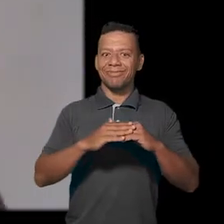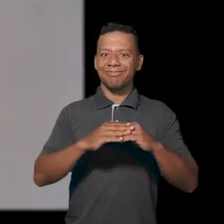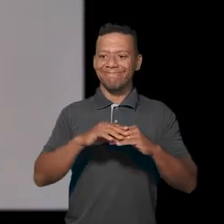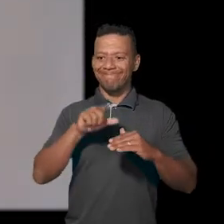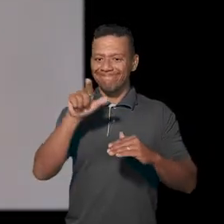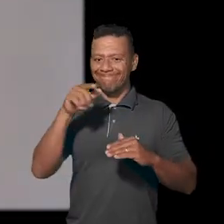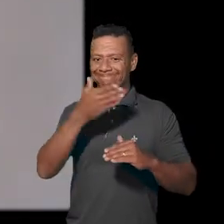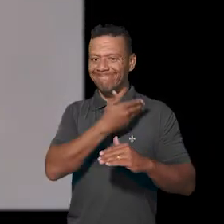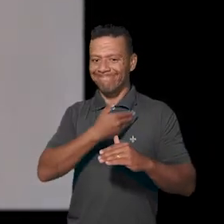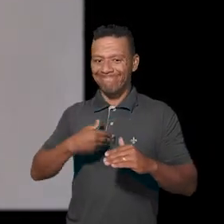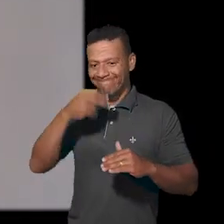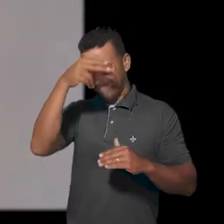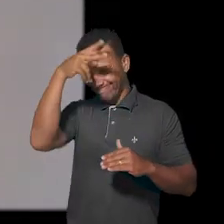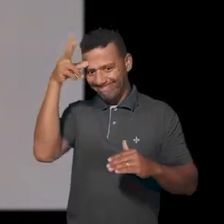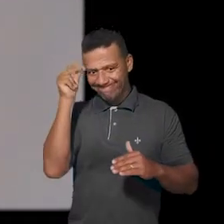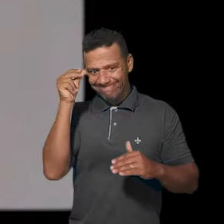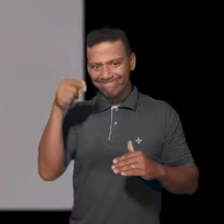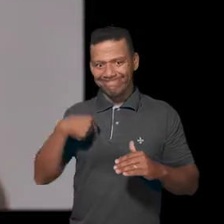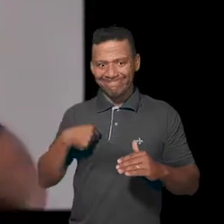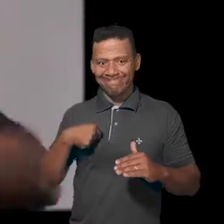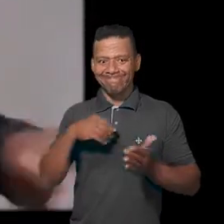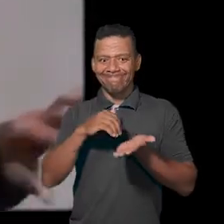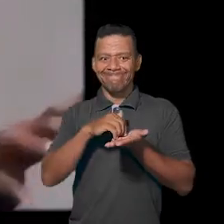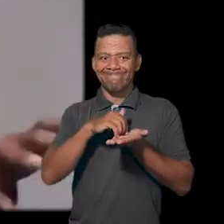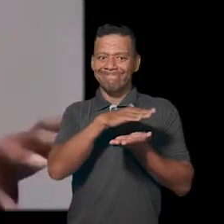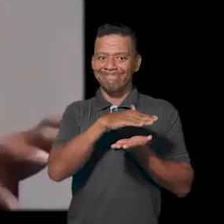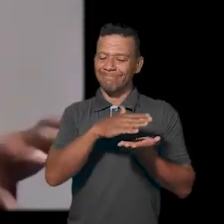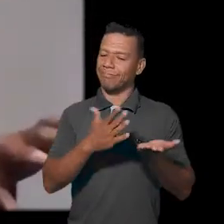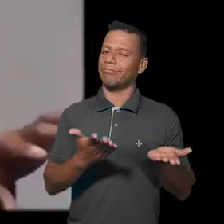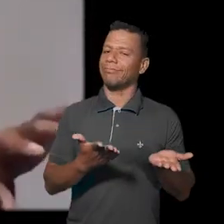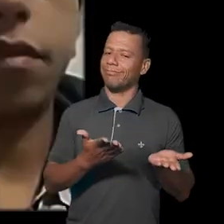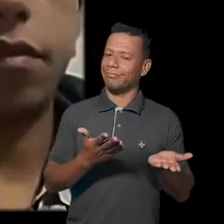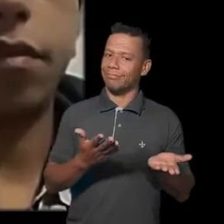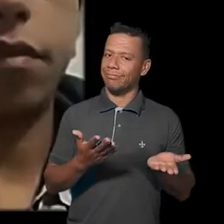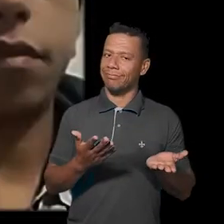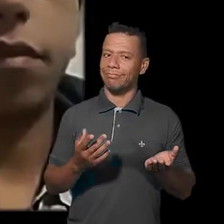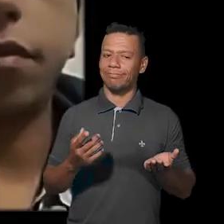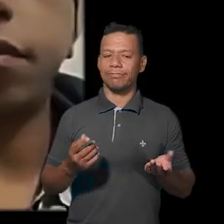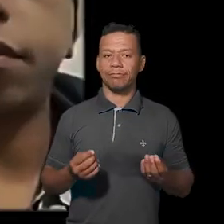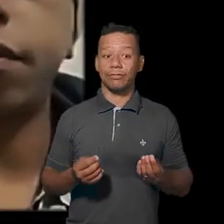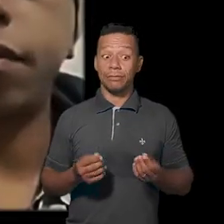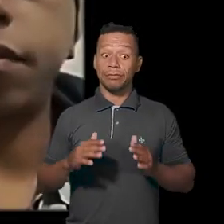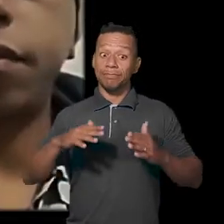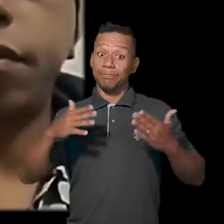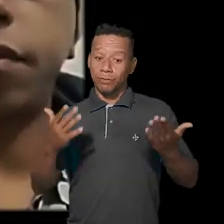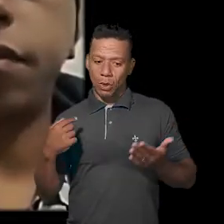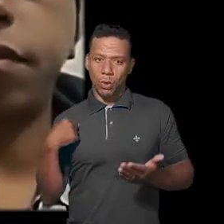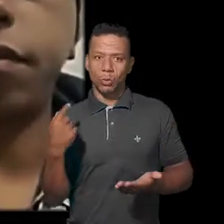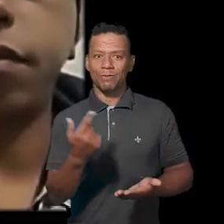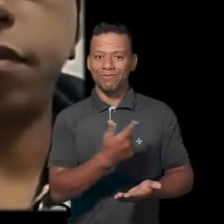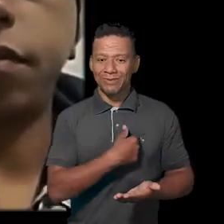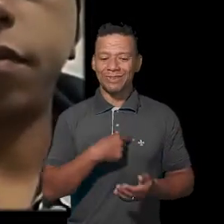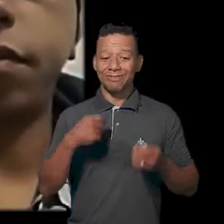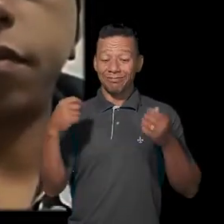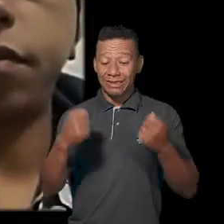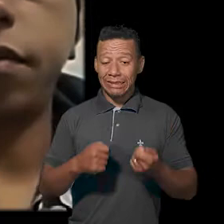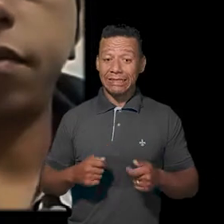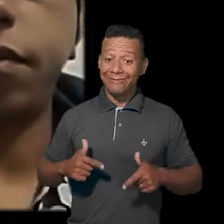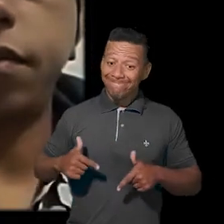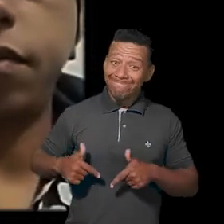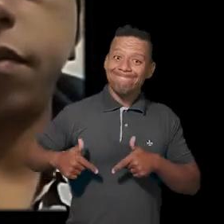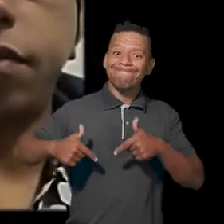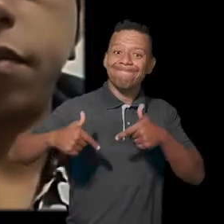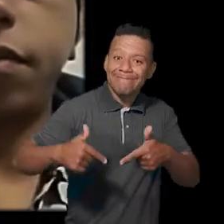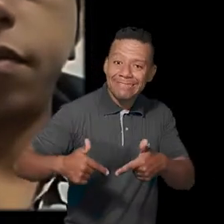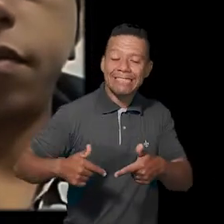profissional e de buscar trabalhos na região, eles renegam totalmente essa galera, né? O fato da gente também ter que correr atrás do